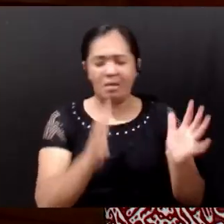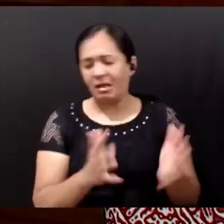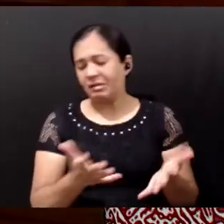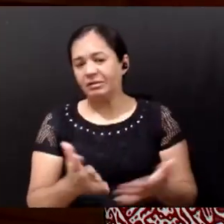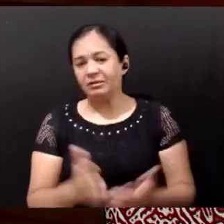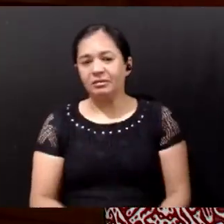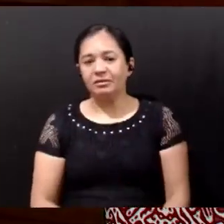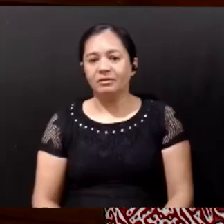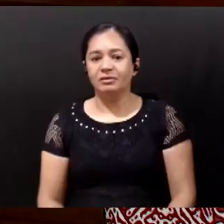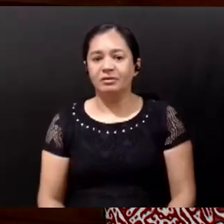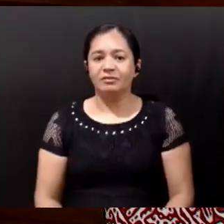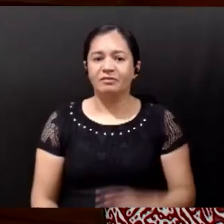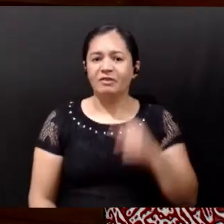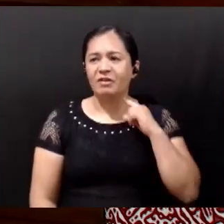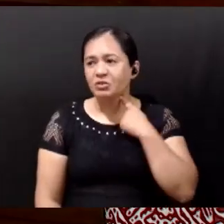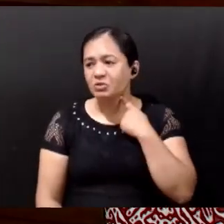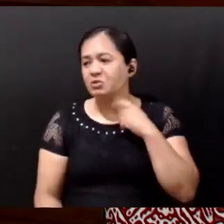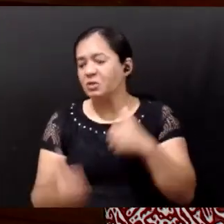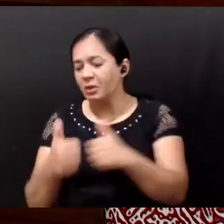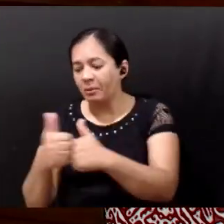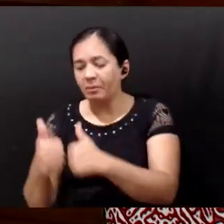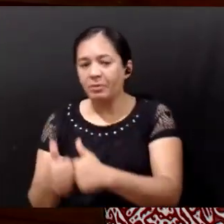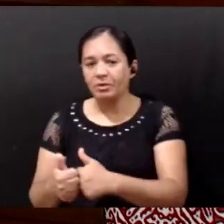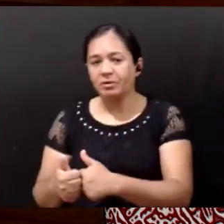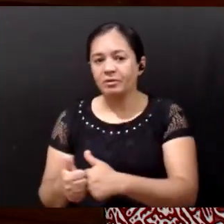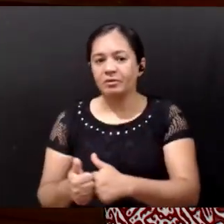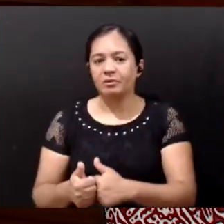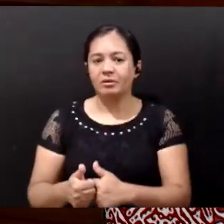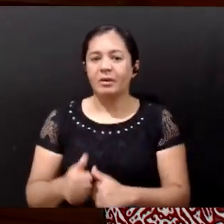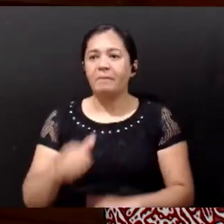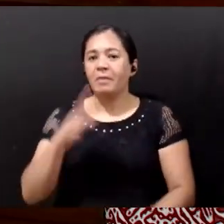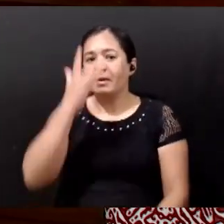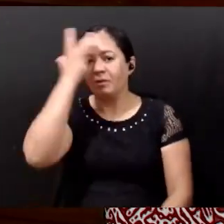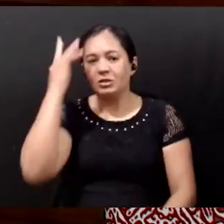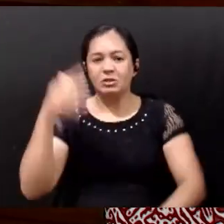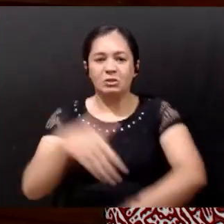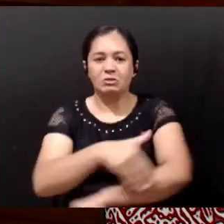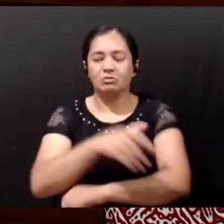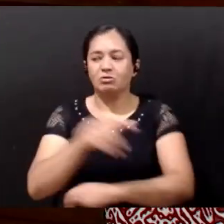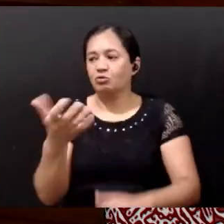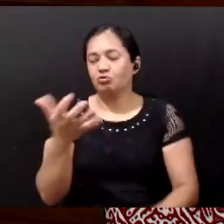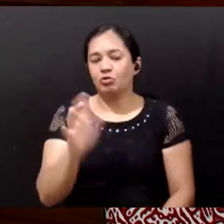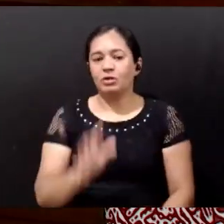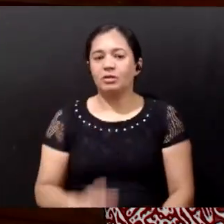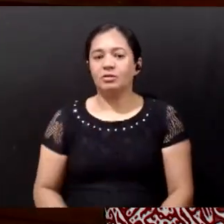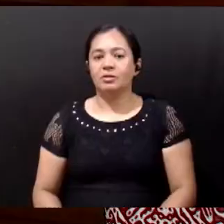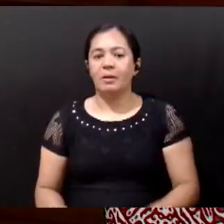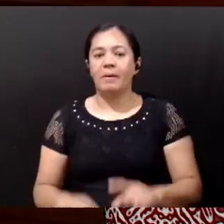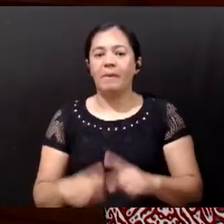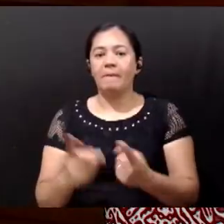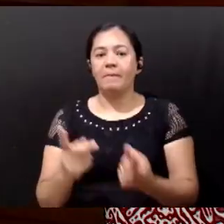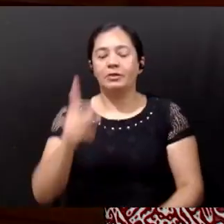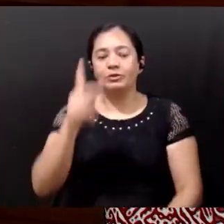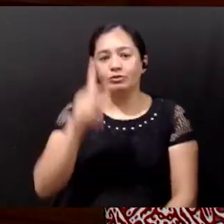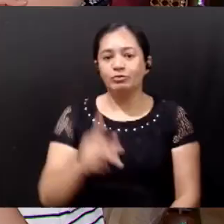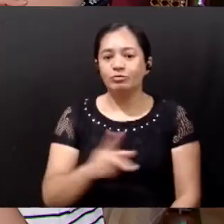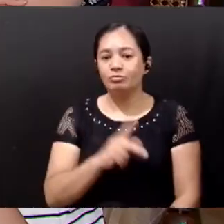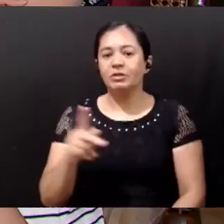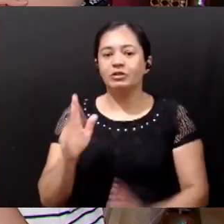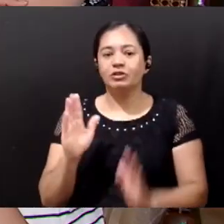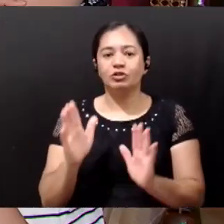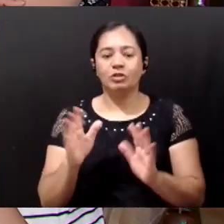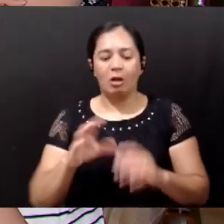em volta, vai trazer mais moradores aqui, eu não quero, né? Então ele foi assim bem corajoso em